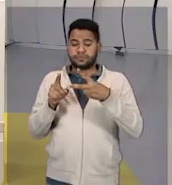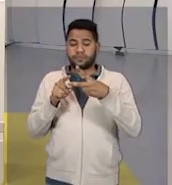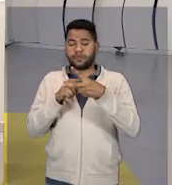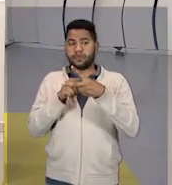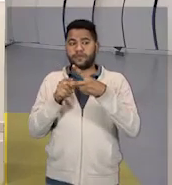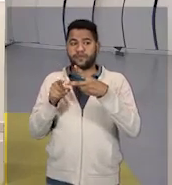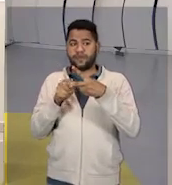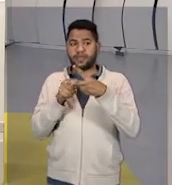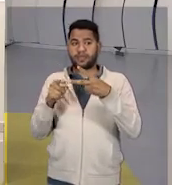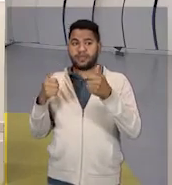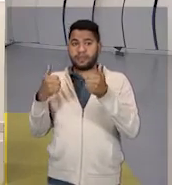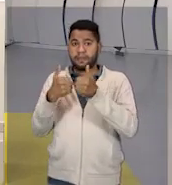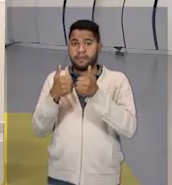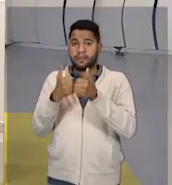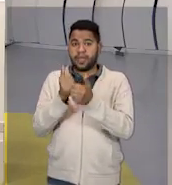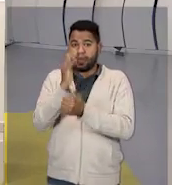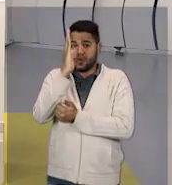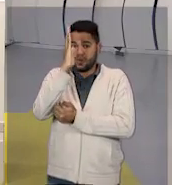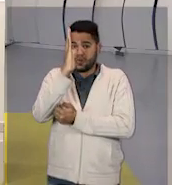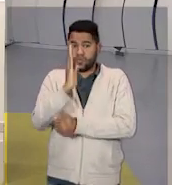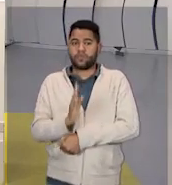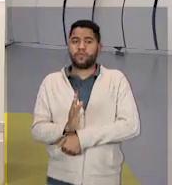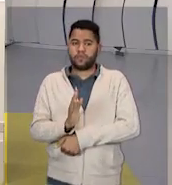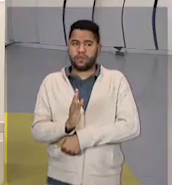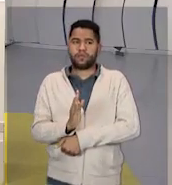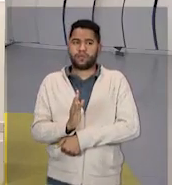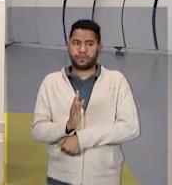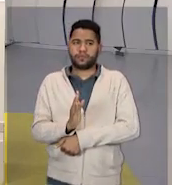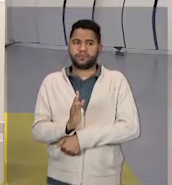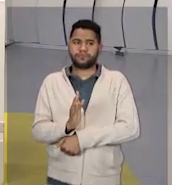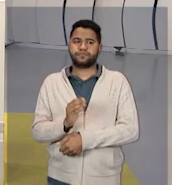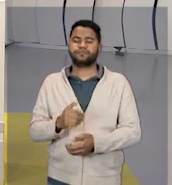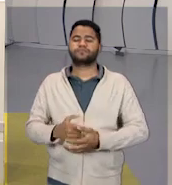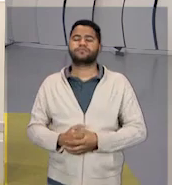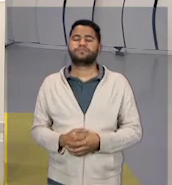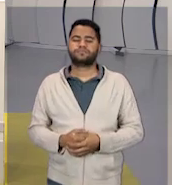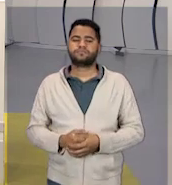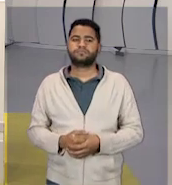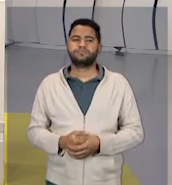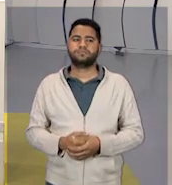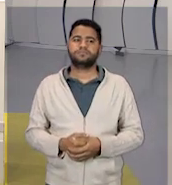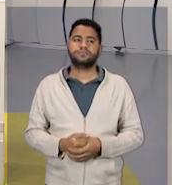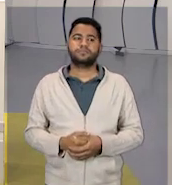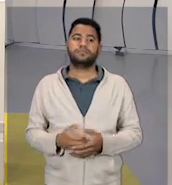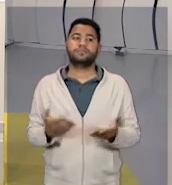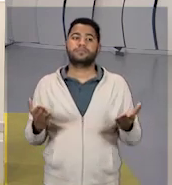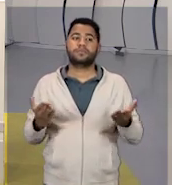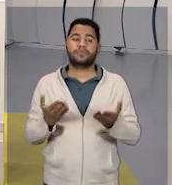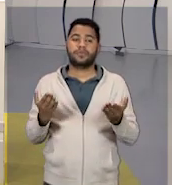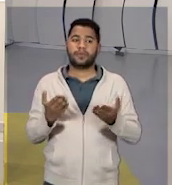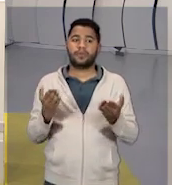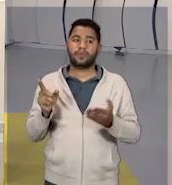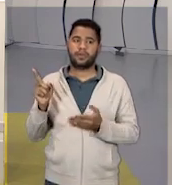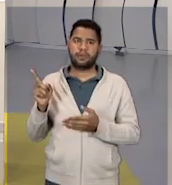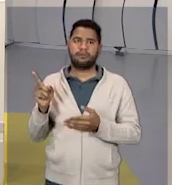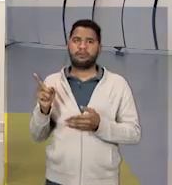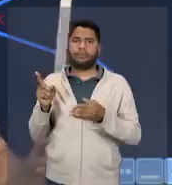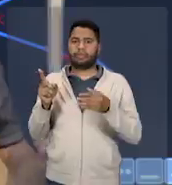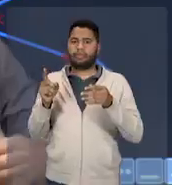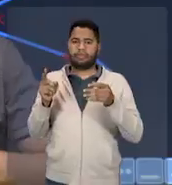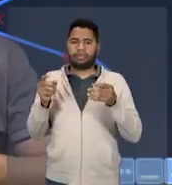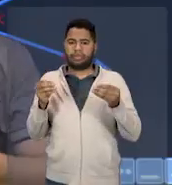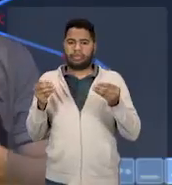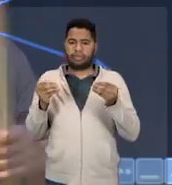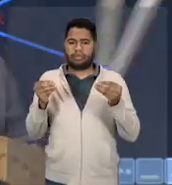e a beirada, um dos lados, tem que estar aqui no zero. Então, eu vou colocar aqui agora no quadro, porque ficar segurando na mão aqui é